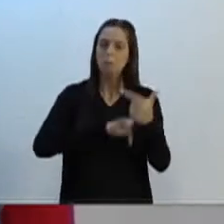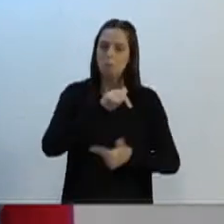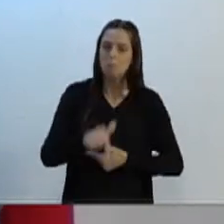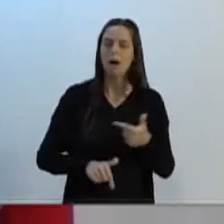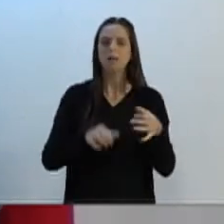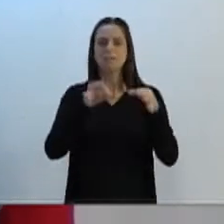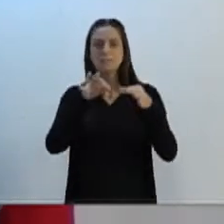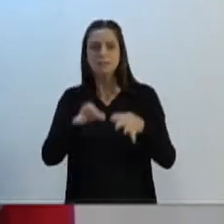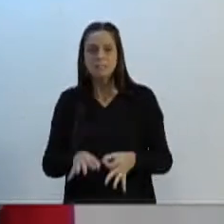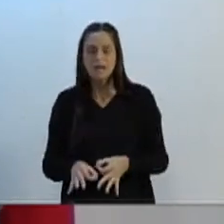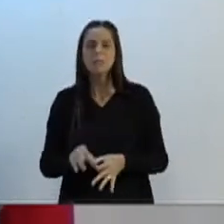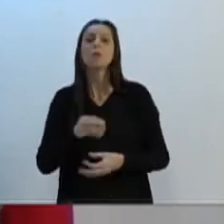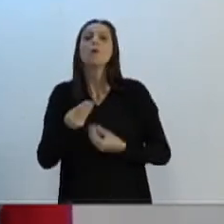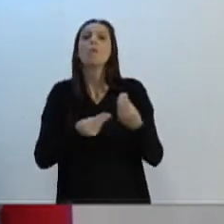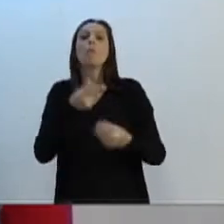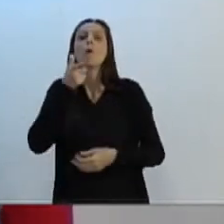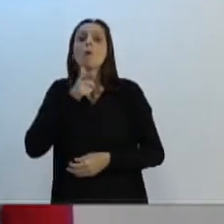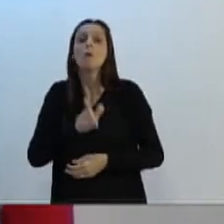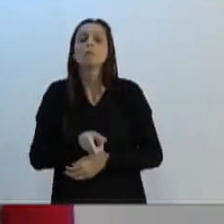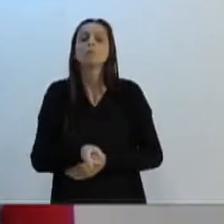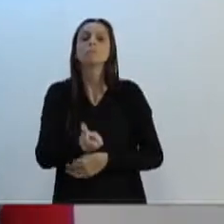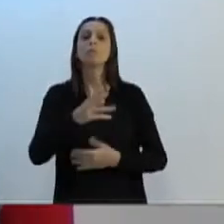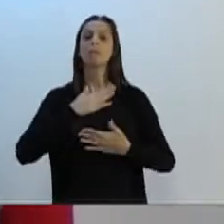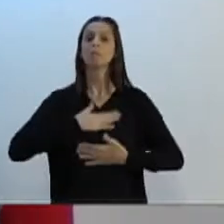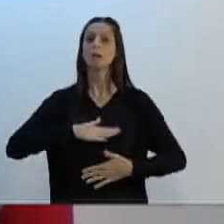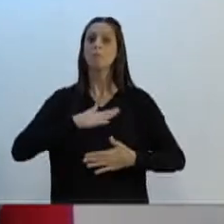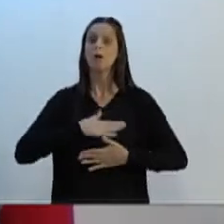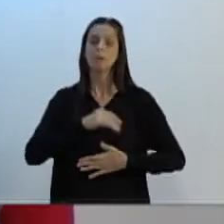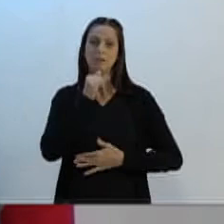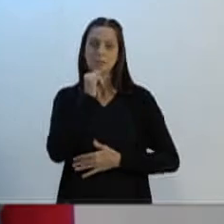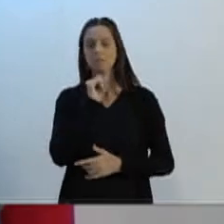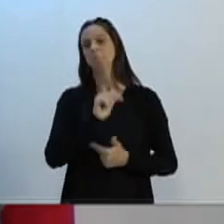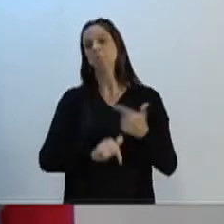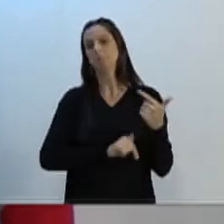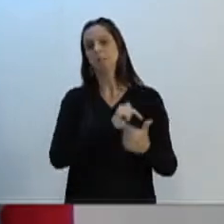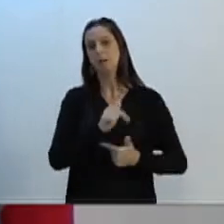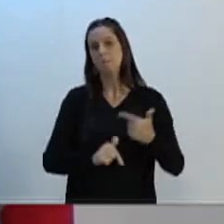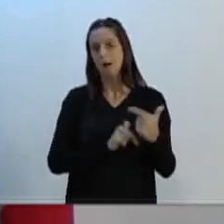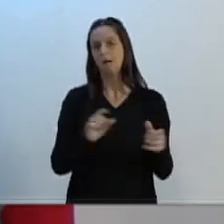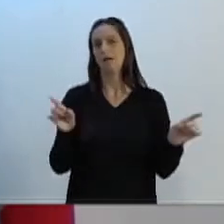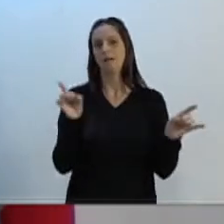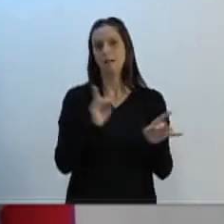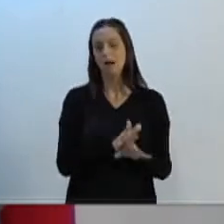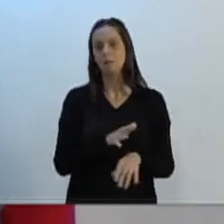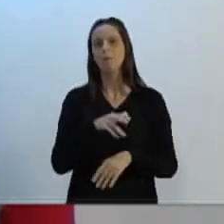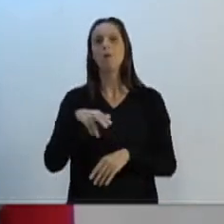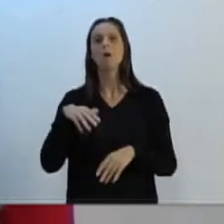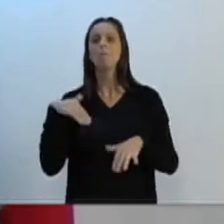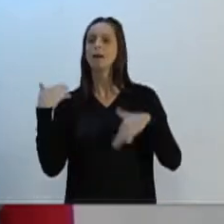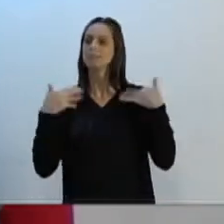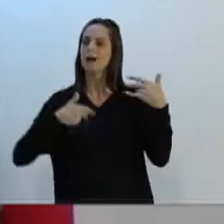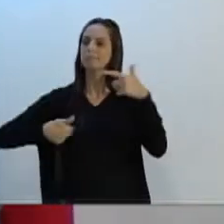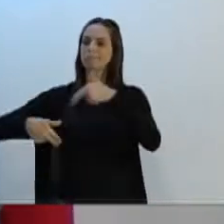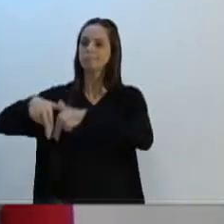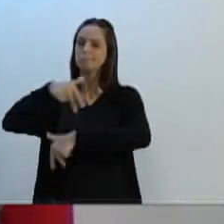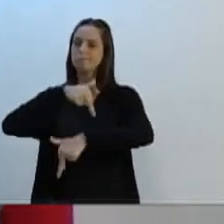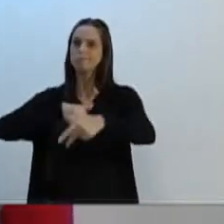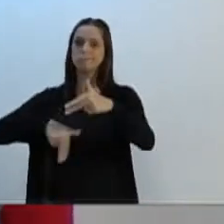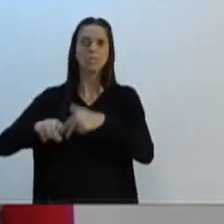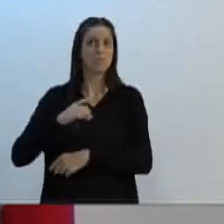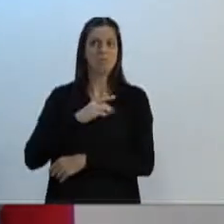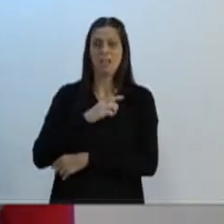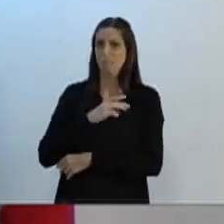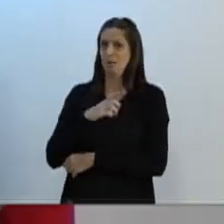a tranquilidade de, após o seu dia de trabalho, caminhar nas ruas da nossa cidade, sabendo que a